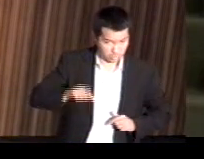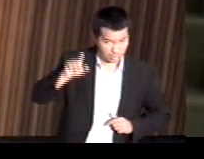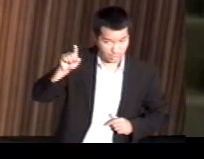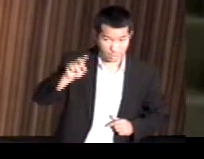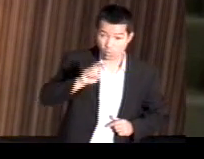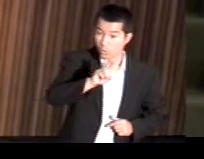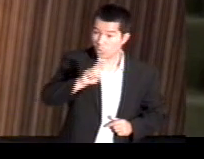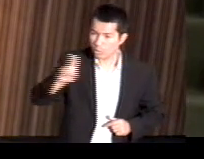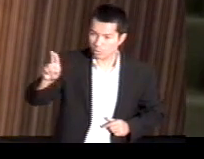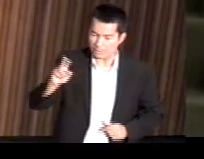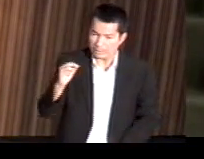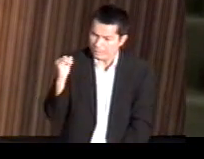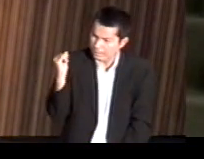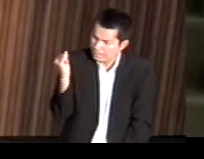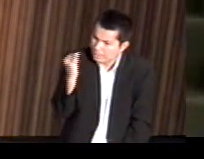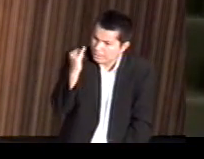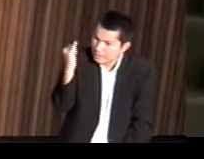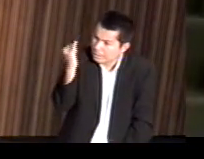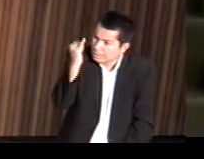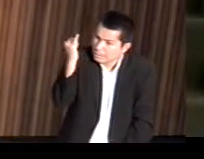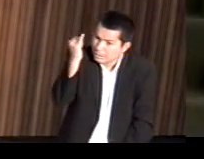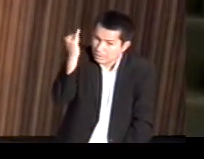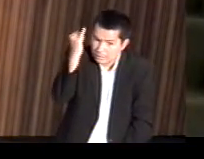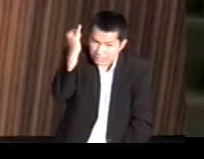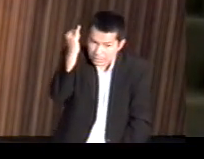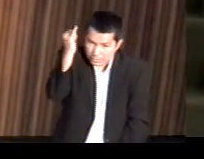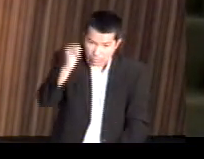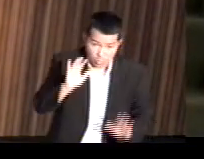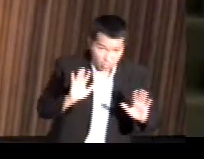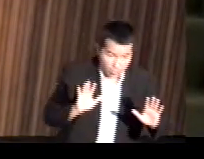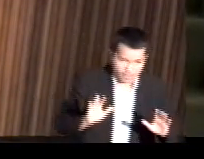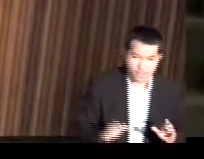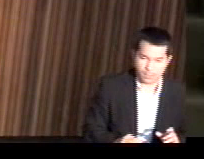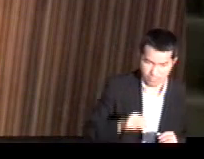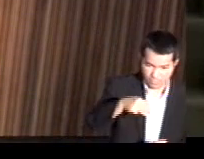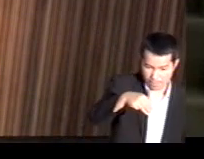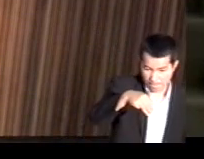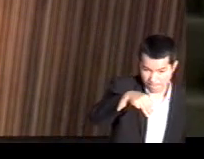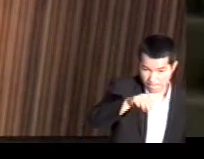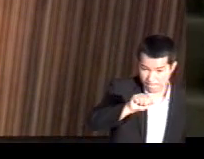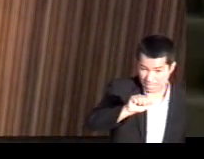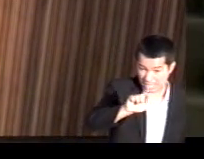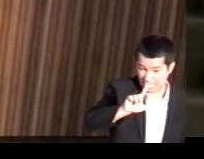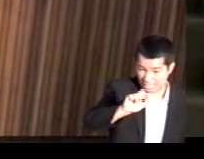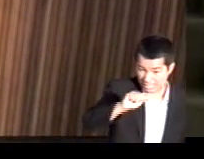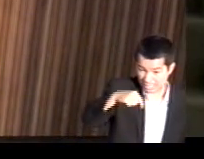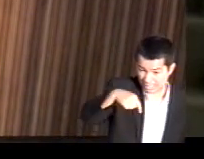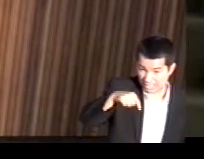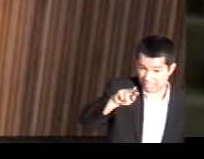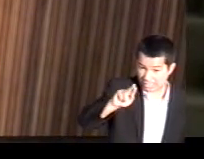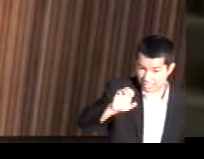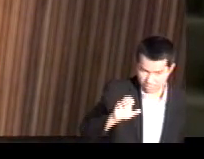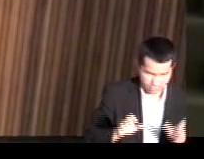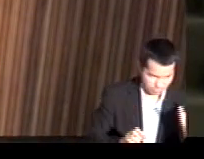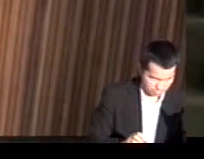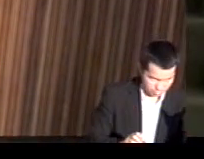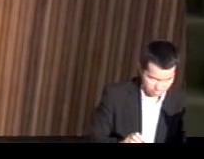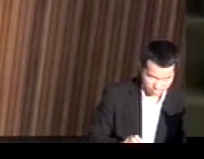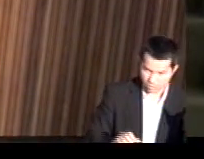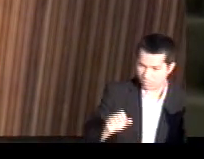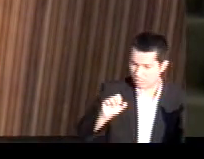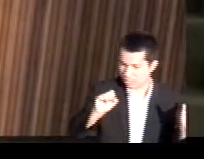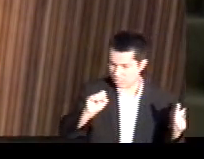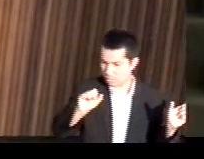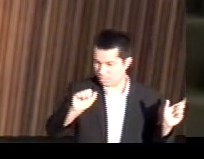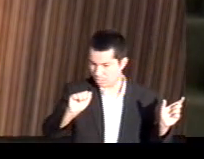composto, formado por 2 palavrinhas. Malak quer dizer rei, e tzadik quer dizer